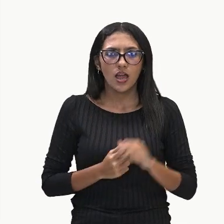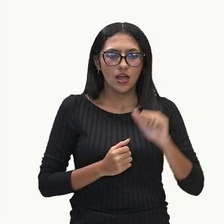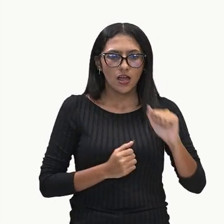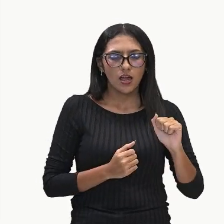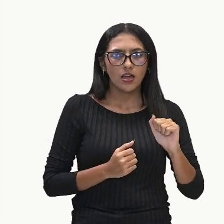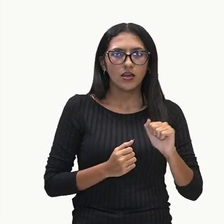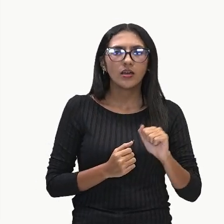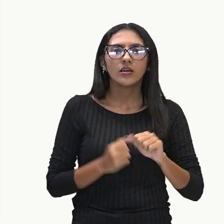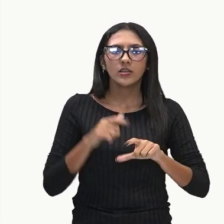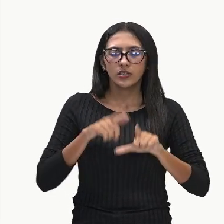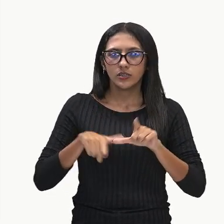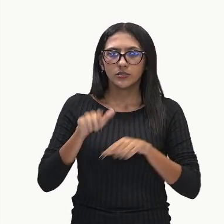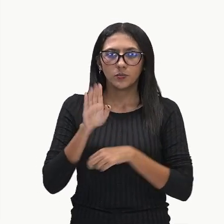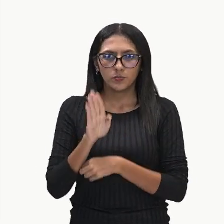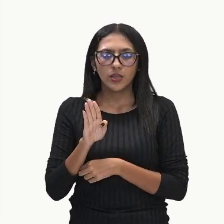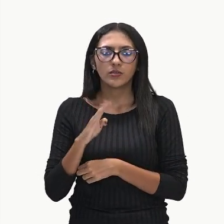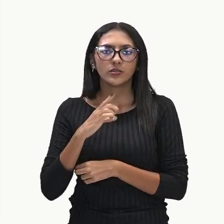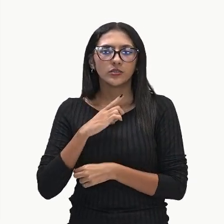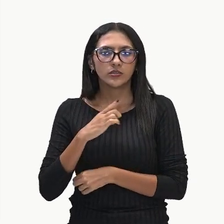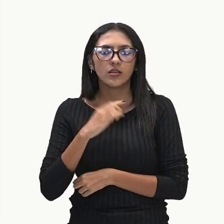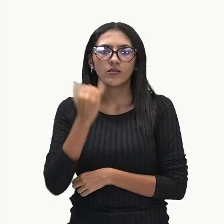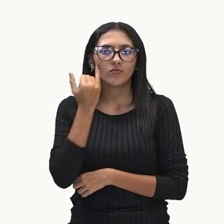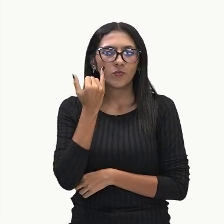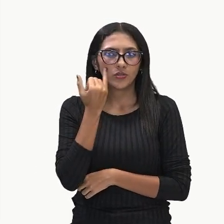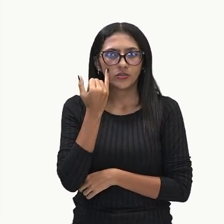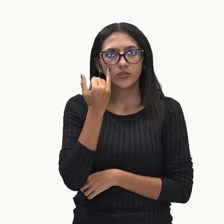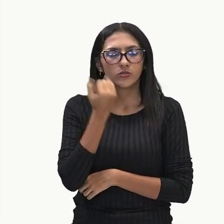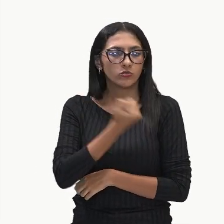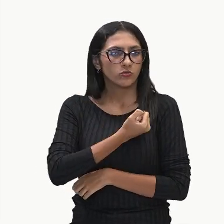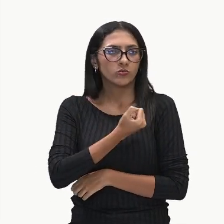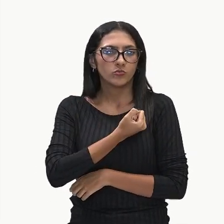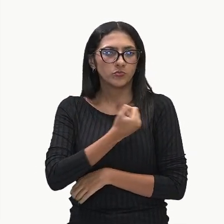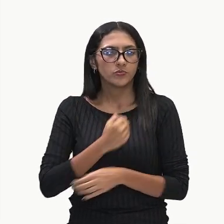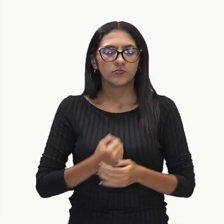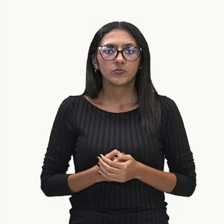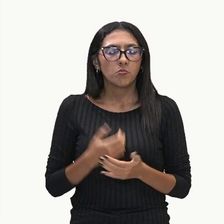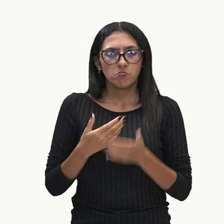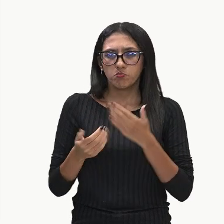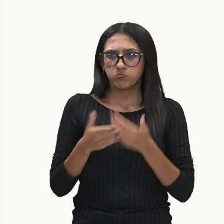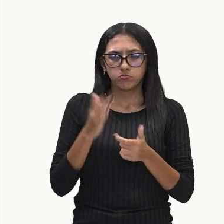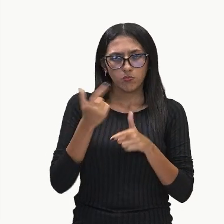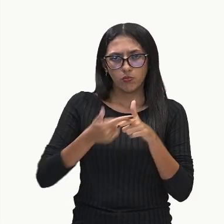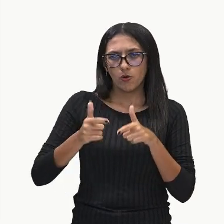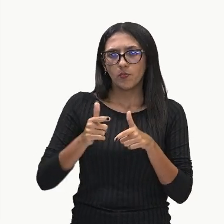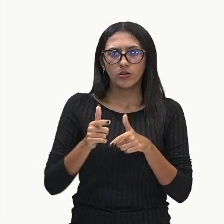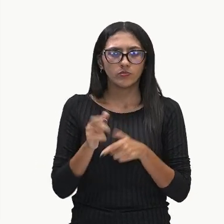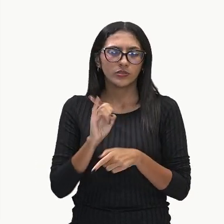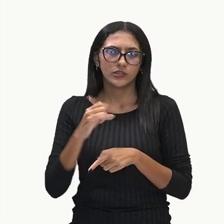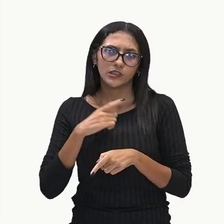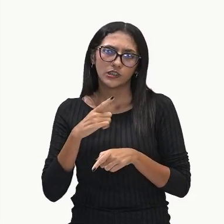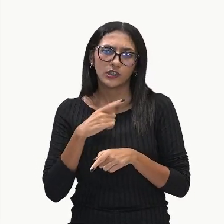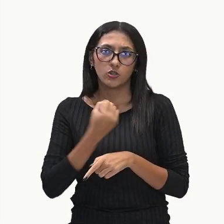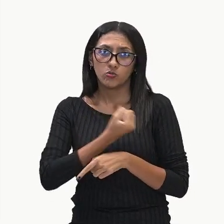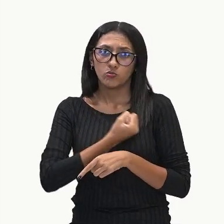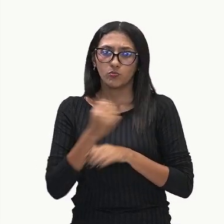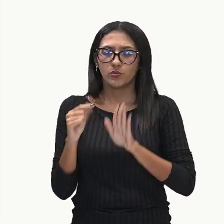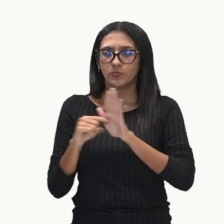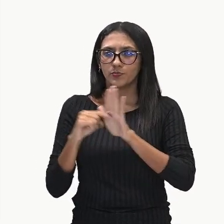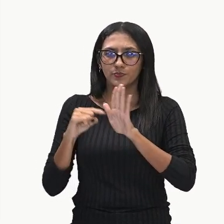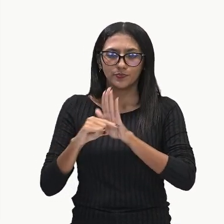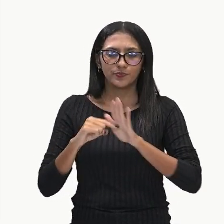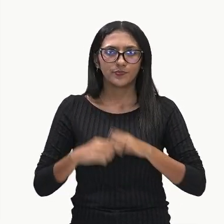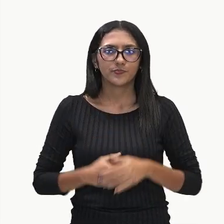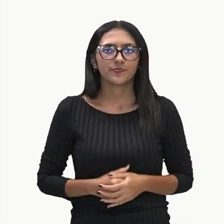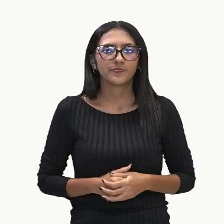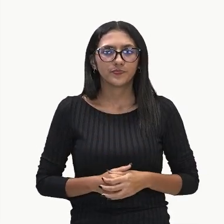ali coeficientes que pertencem ao conjunto dos números reais? Então, não tem problema o b aí aparecer negativo. Então, voltando